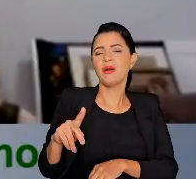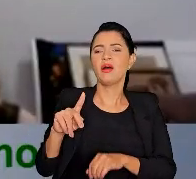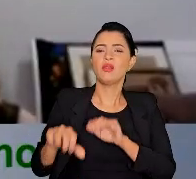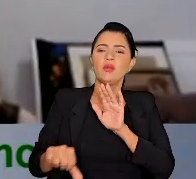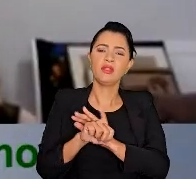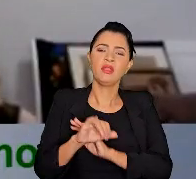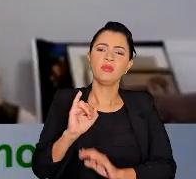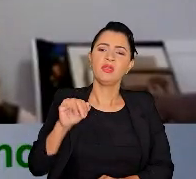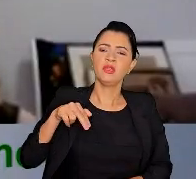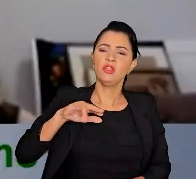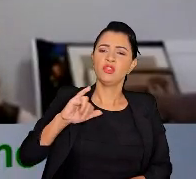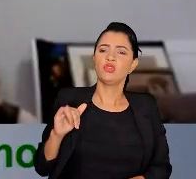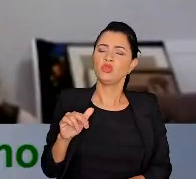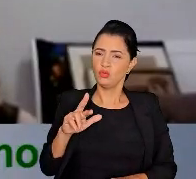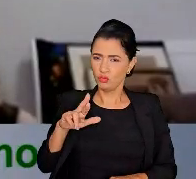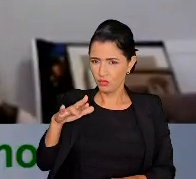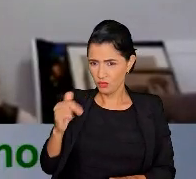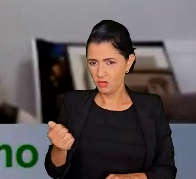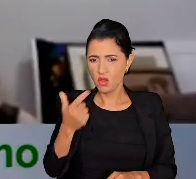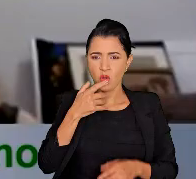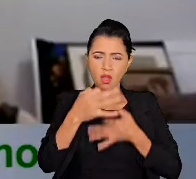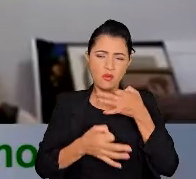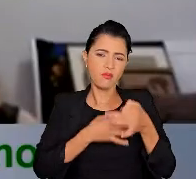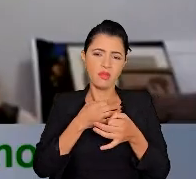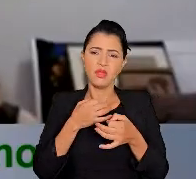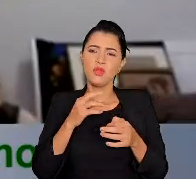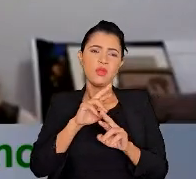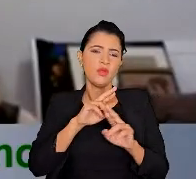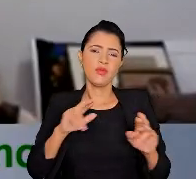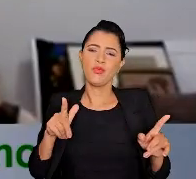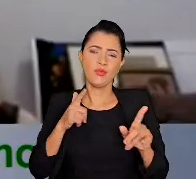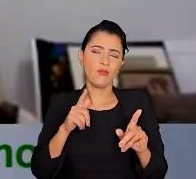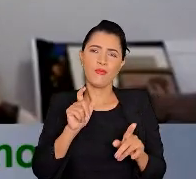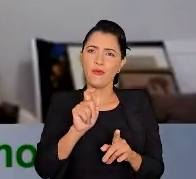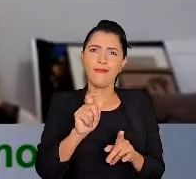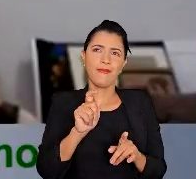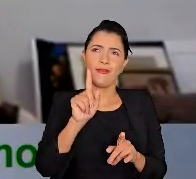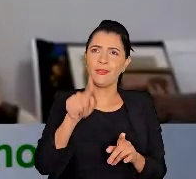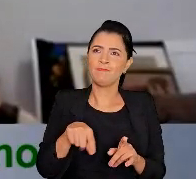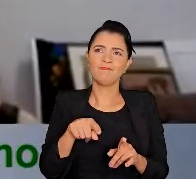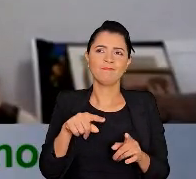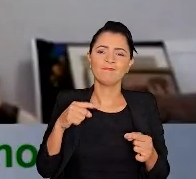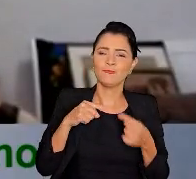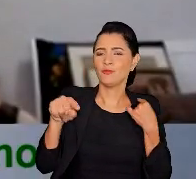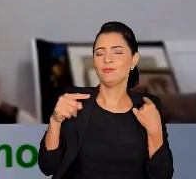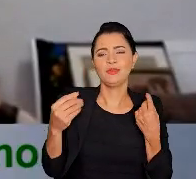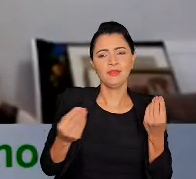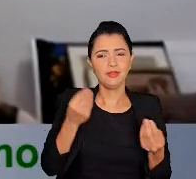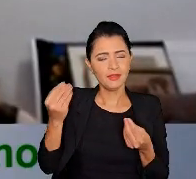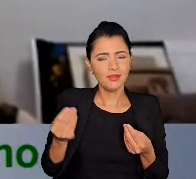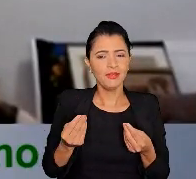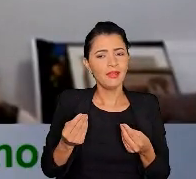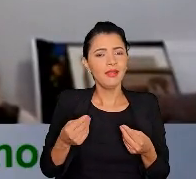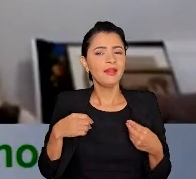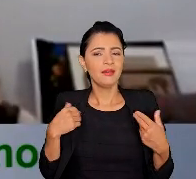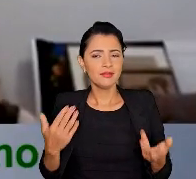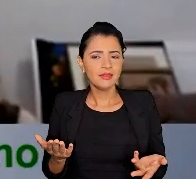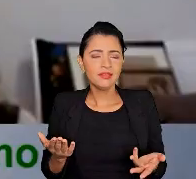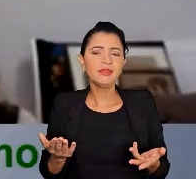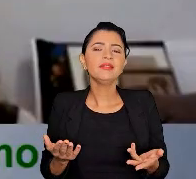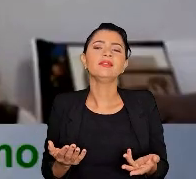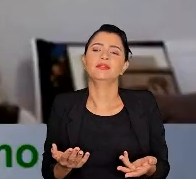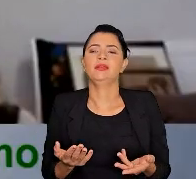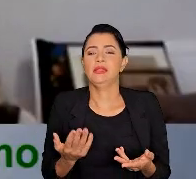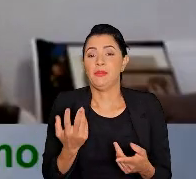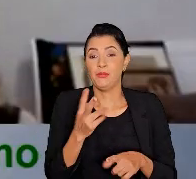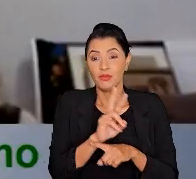injúria racial, às vezes com argumentos que não são tecnicamente os mais adequados, e com isso a